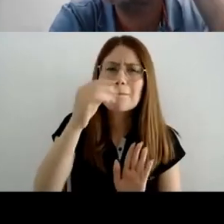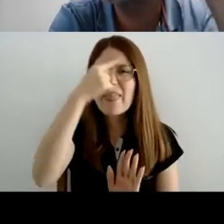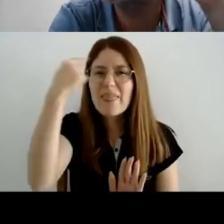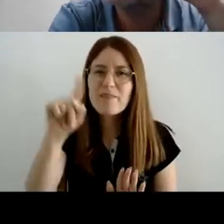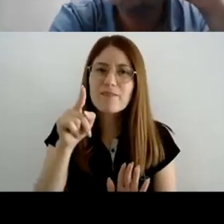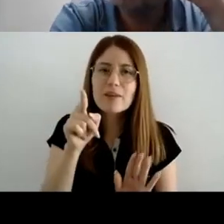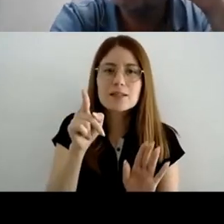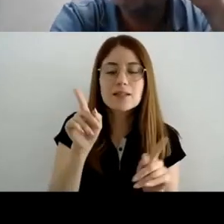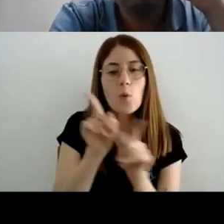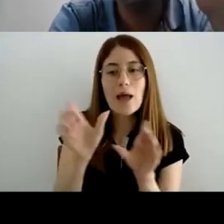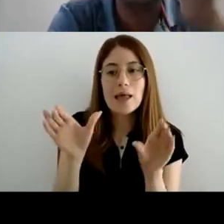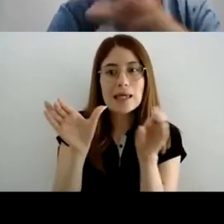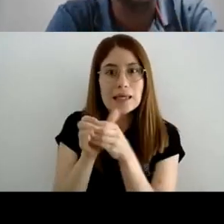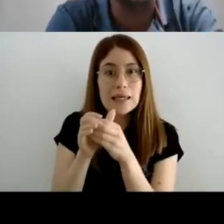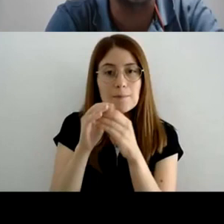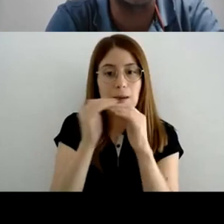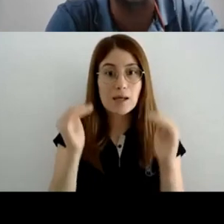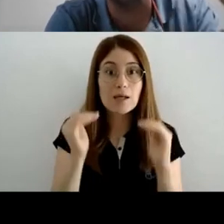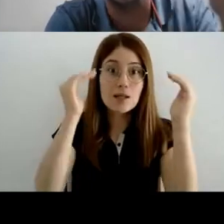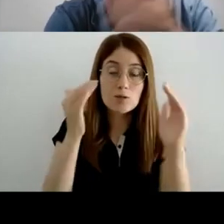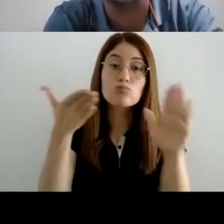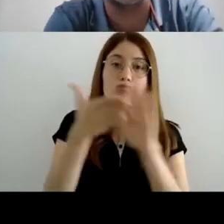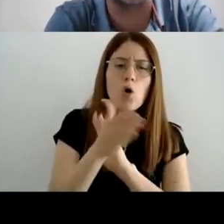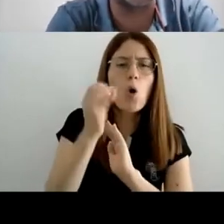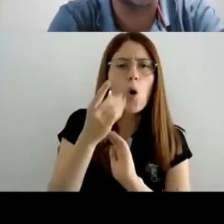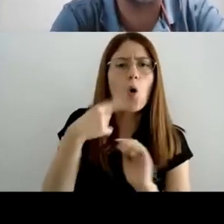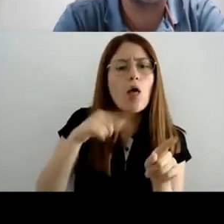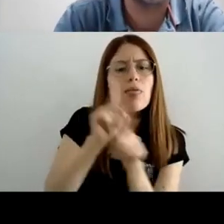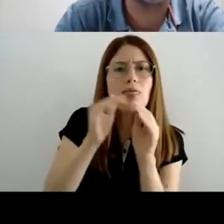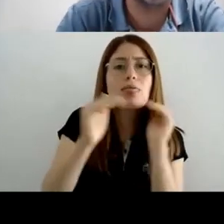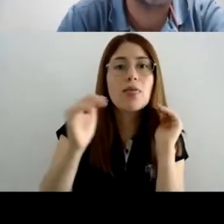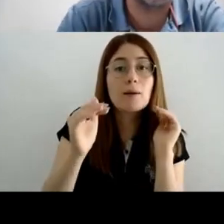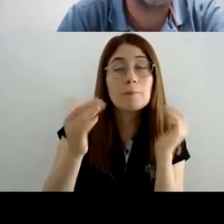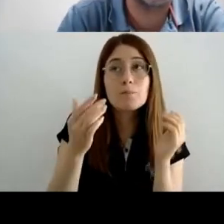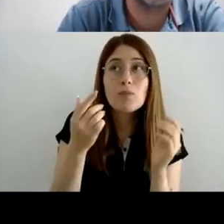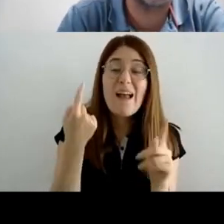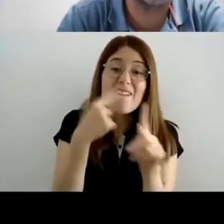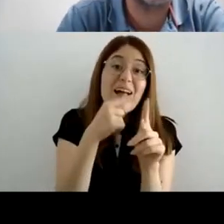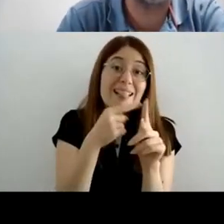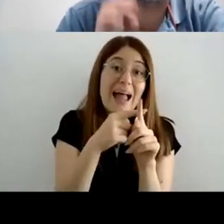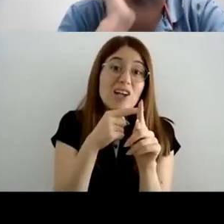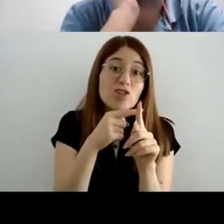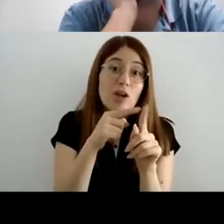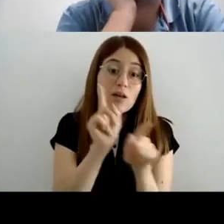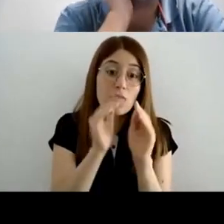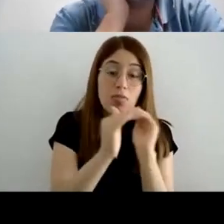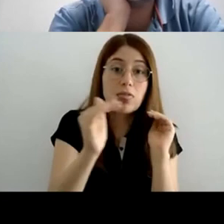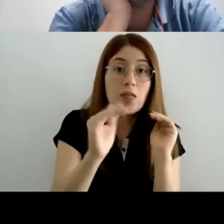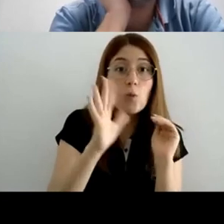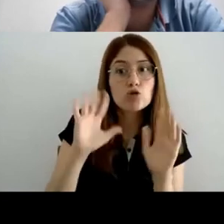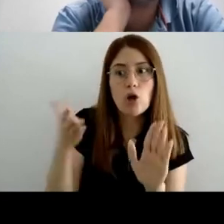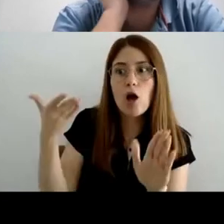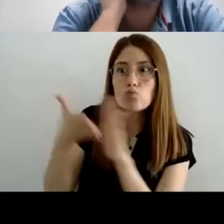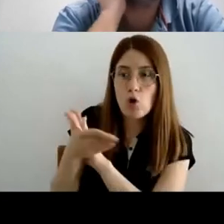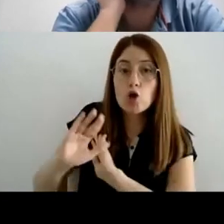ou mantê-las, a vantagem de as manter é que pelo menos já chegamos. Precisamente, era esse o meu ponto, era como é que se mantinha